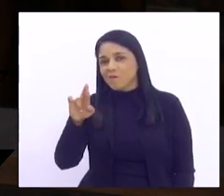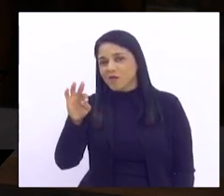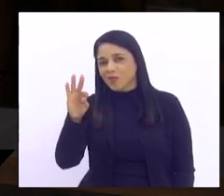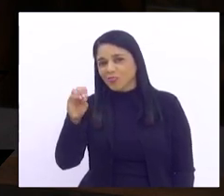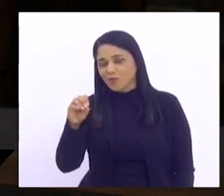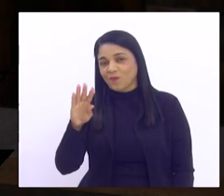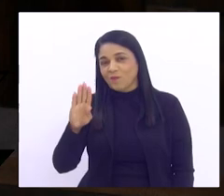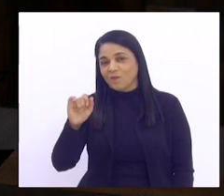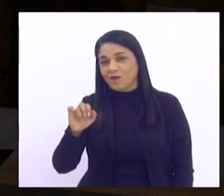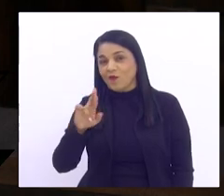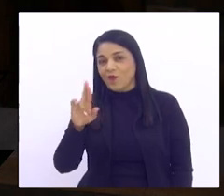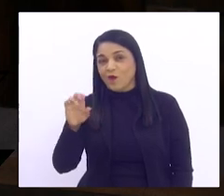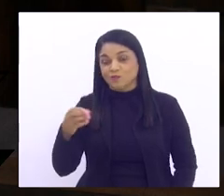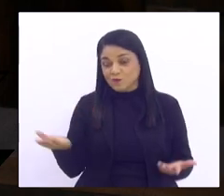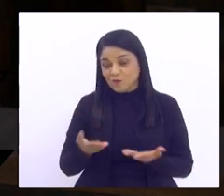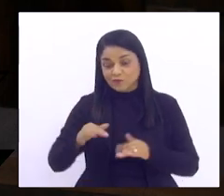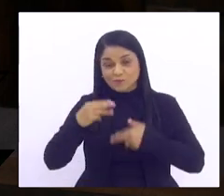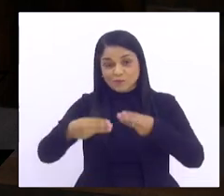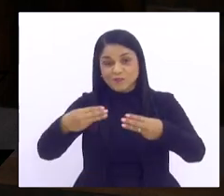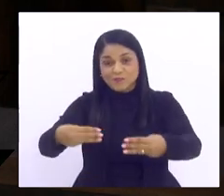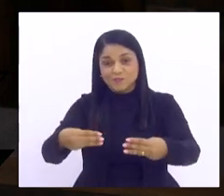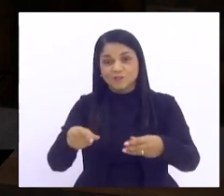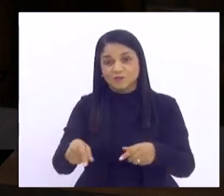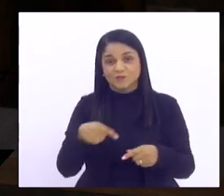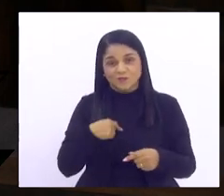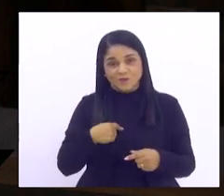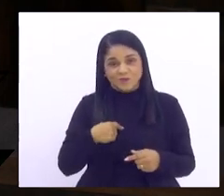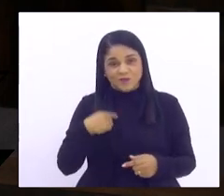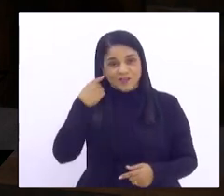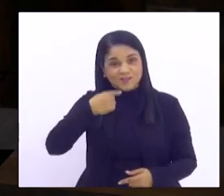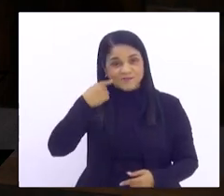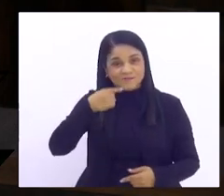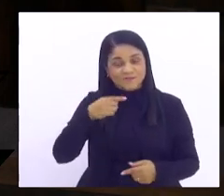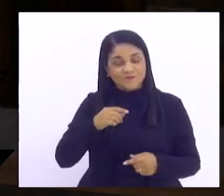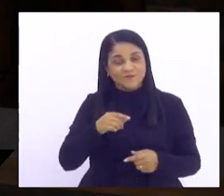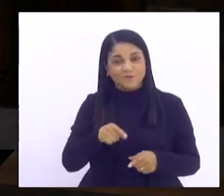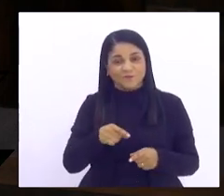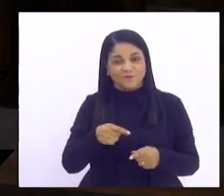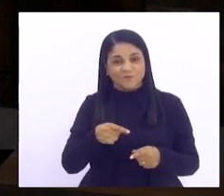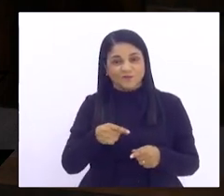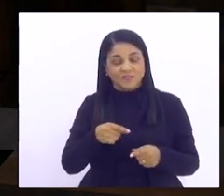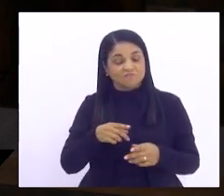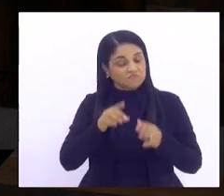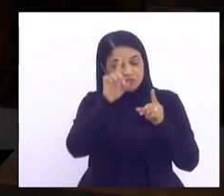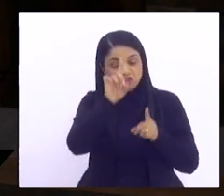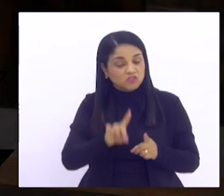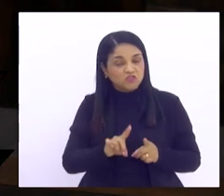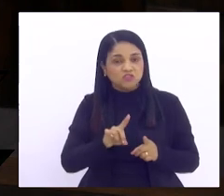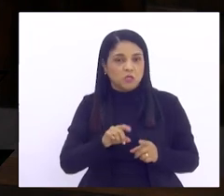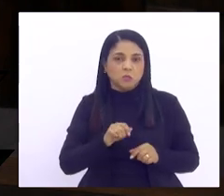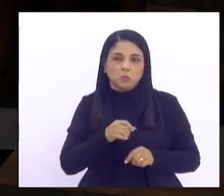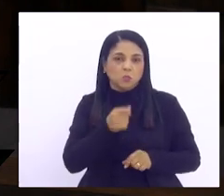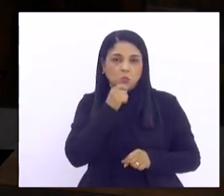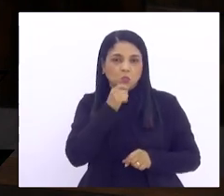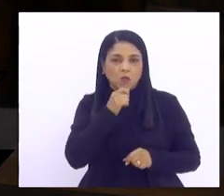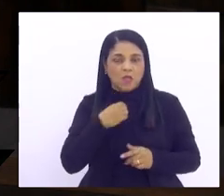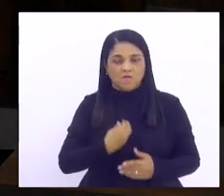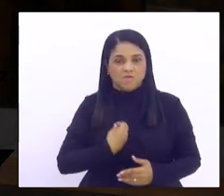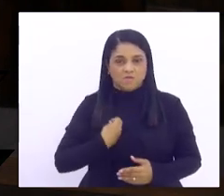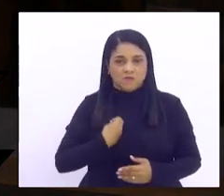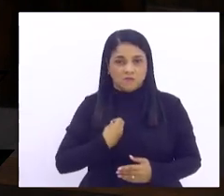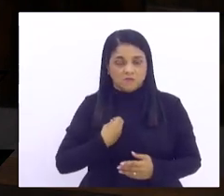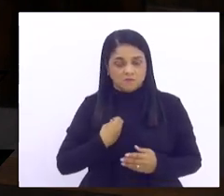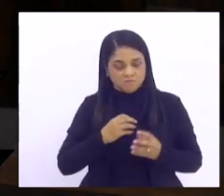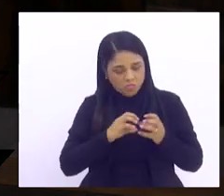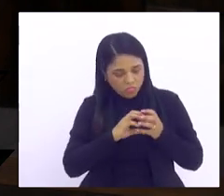pela legalização do aborto dos anencéfalos, e o Supremo ali afirmou que eles não têm direito à vida porque não são viáveis,